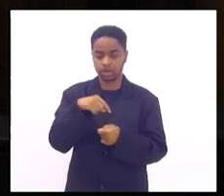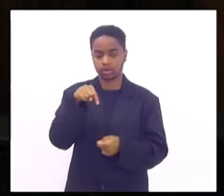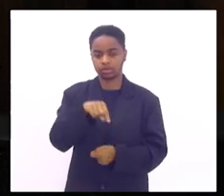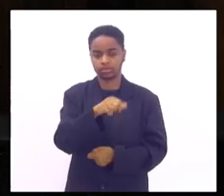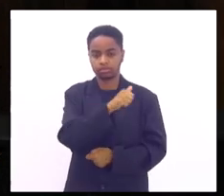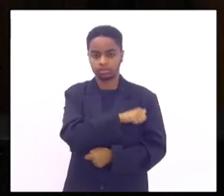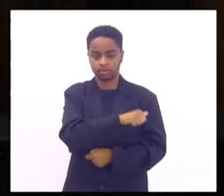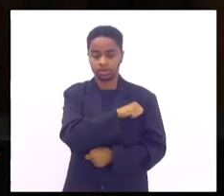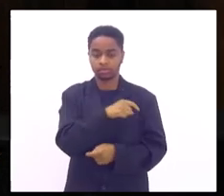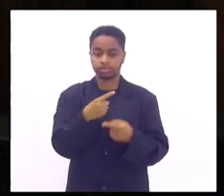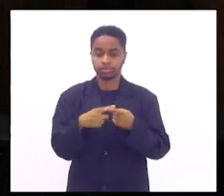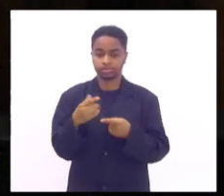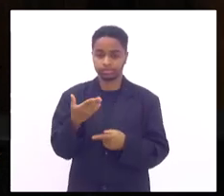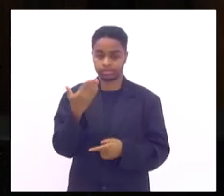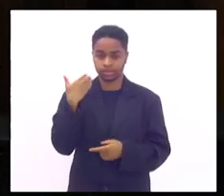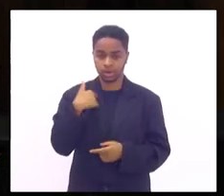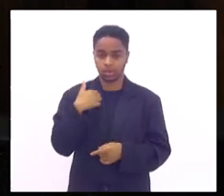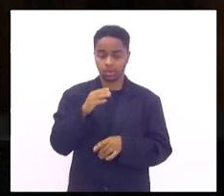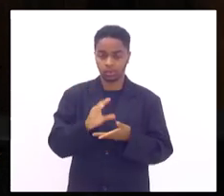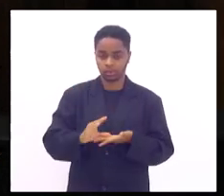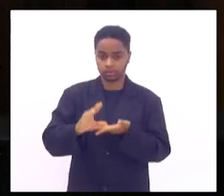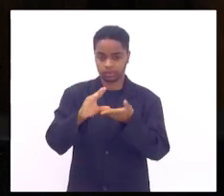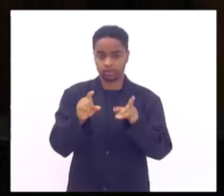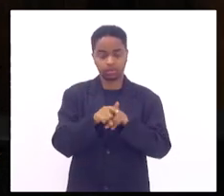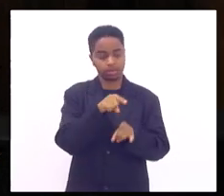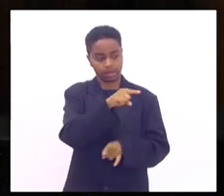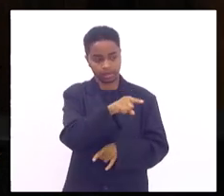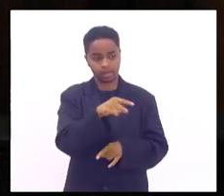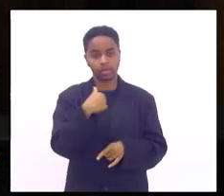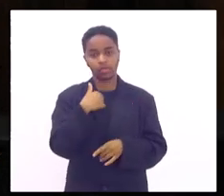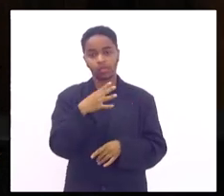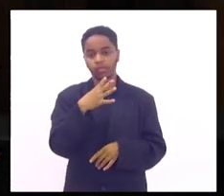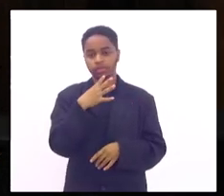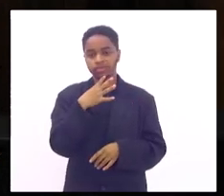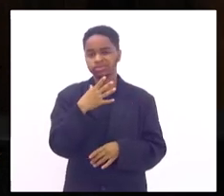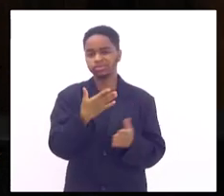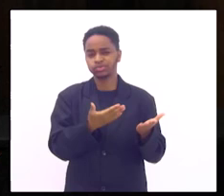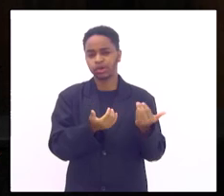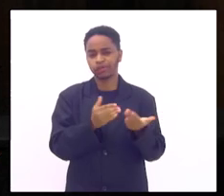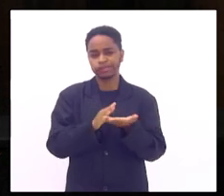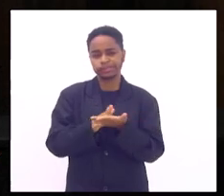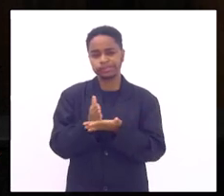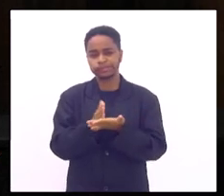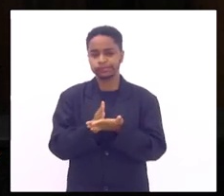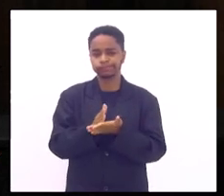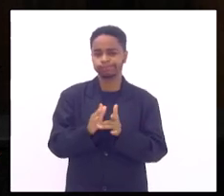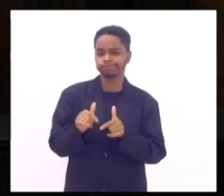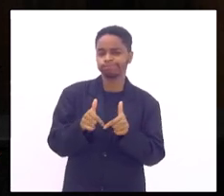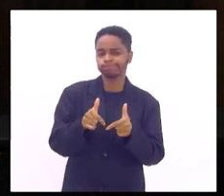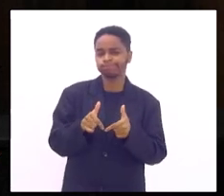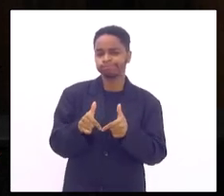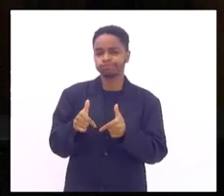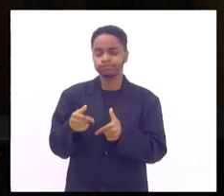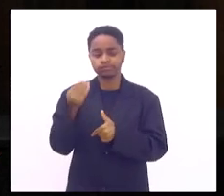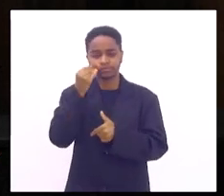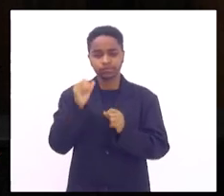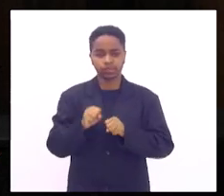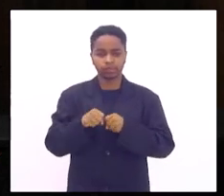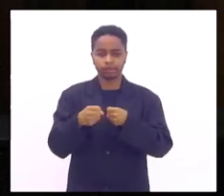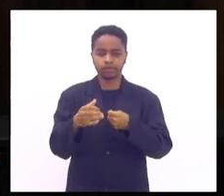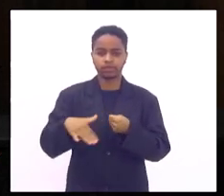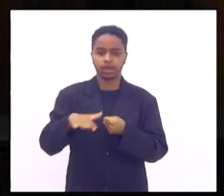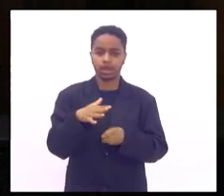Samir era conselheiro. E lá pude conhecer um jovem inquieto, defensor da